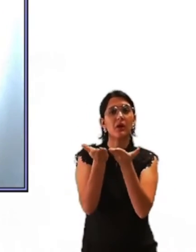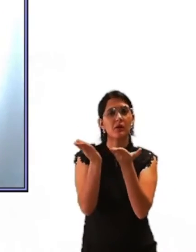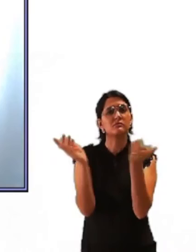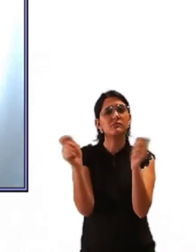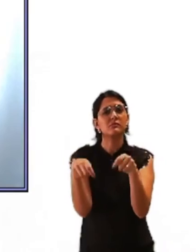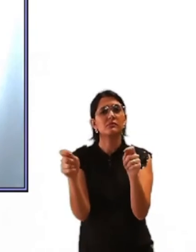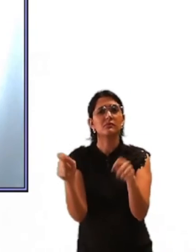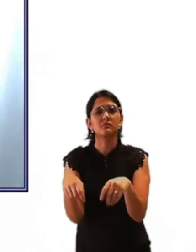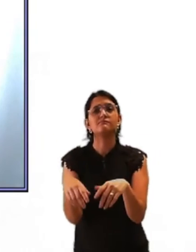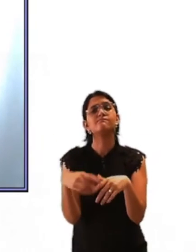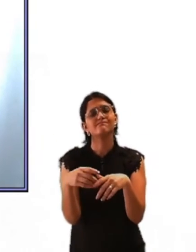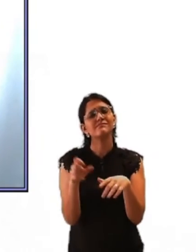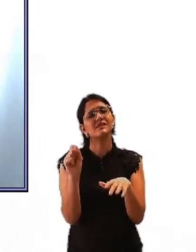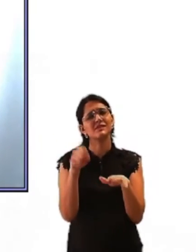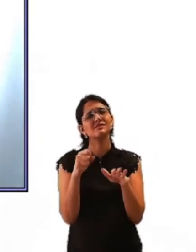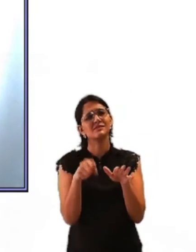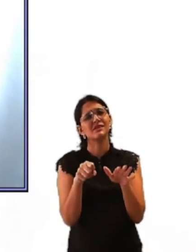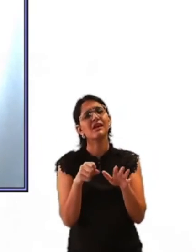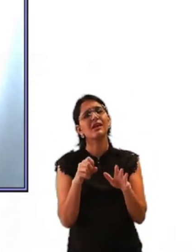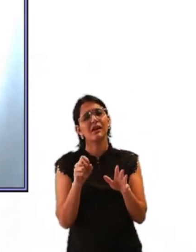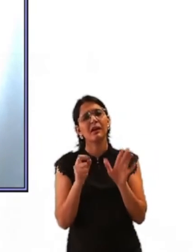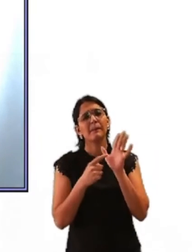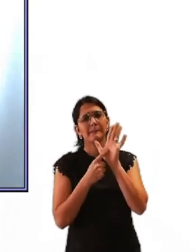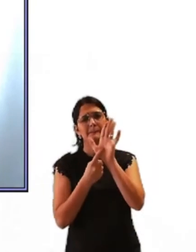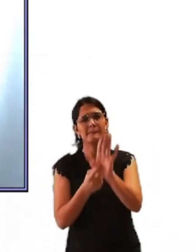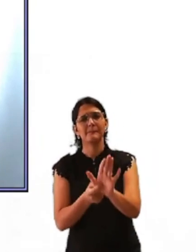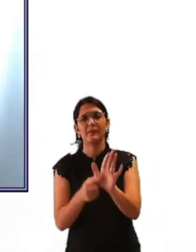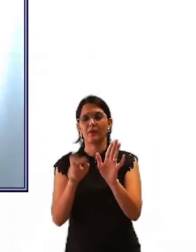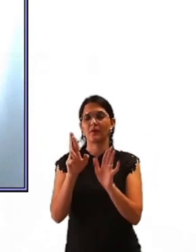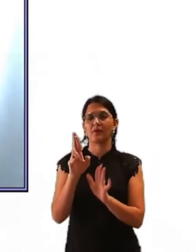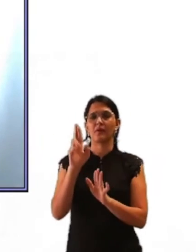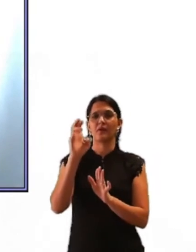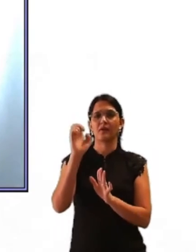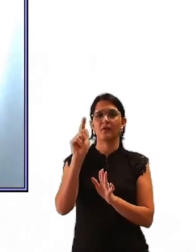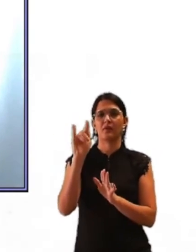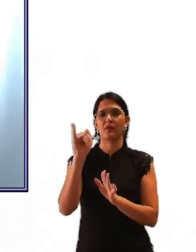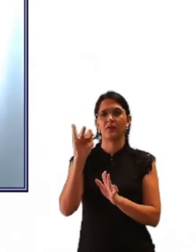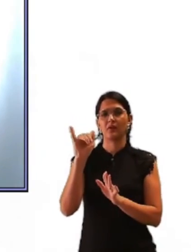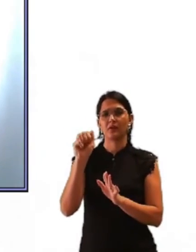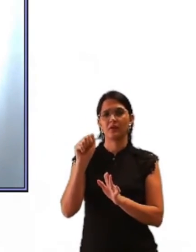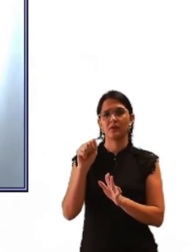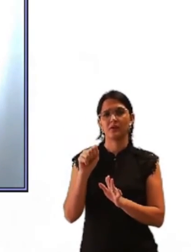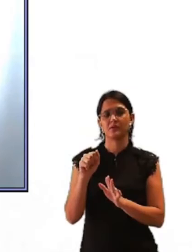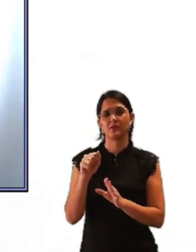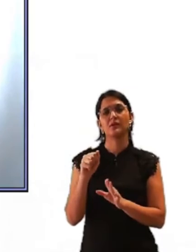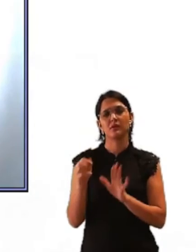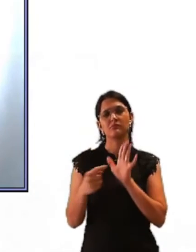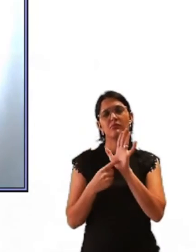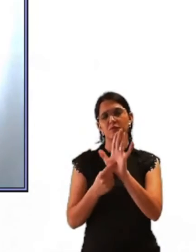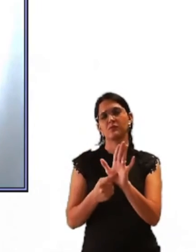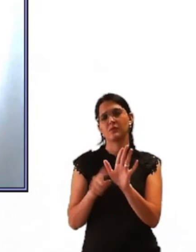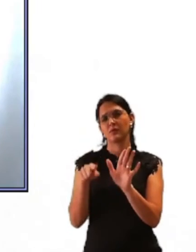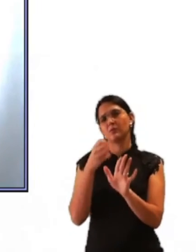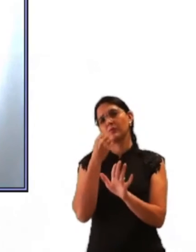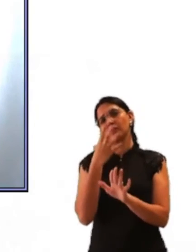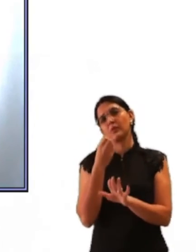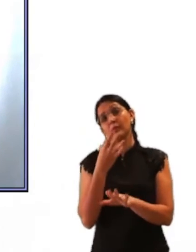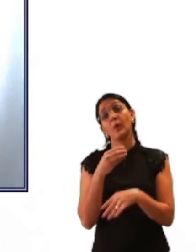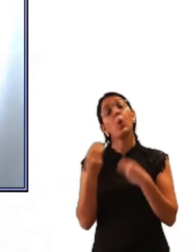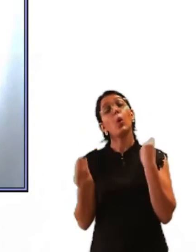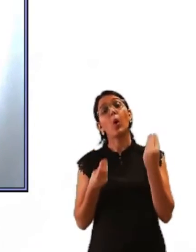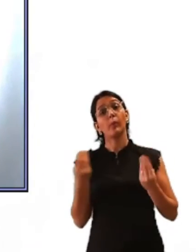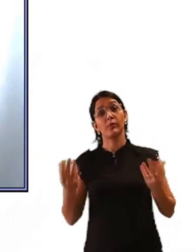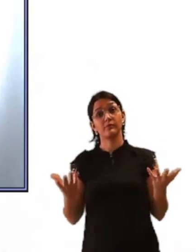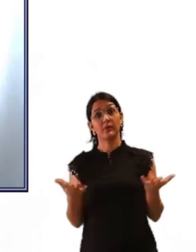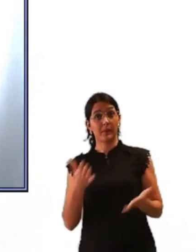Foi muito bem colocada essa questão aqui, salvo engano, pela Regina. Como que seria, né, essa questão assim?